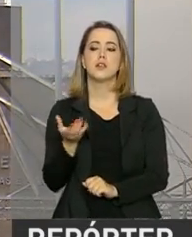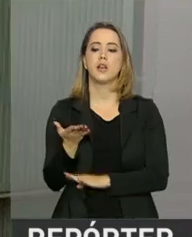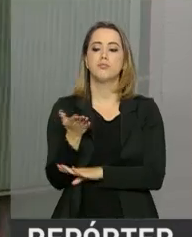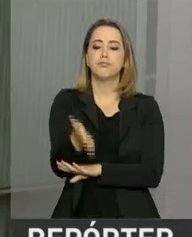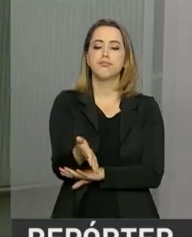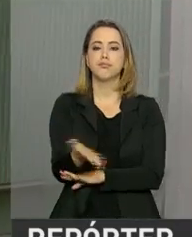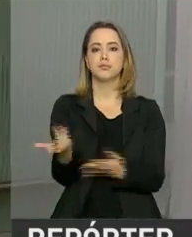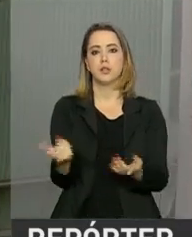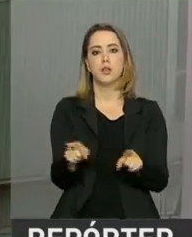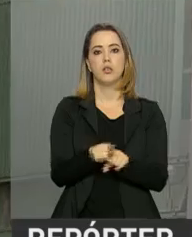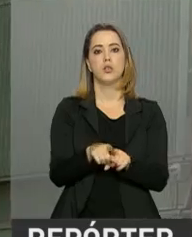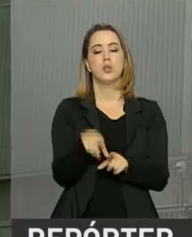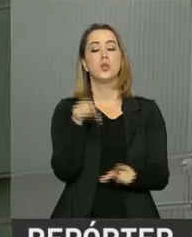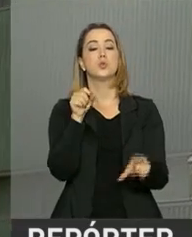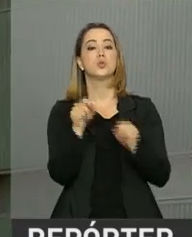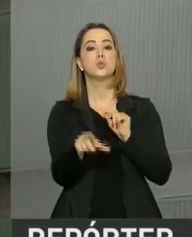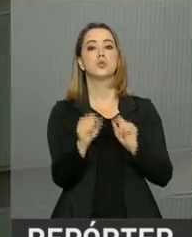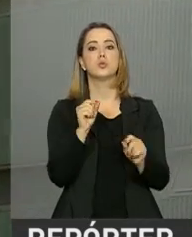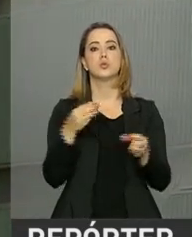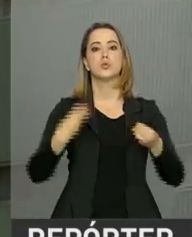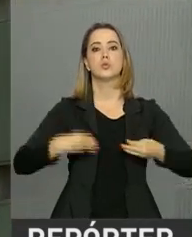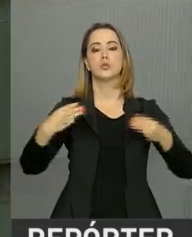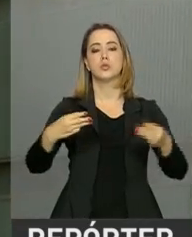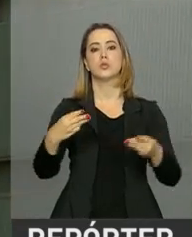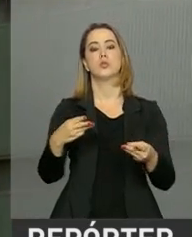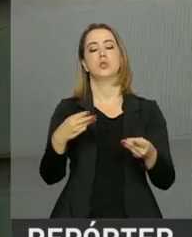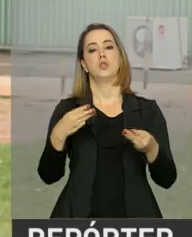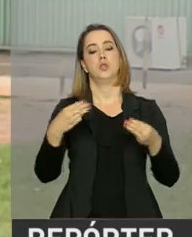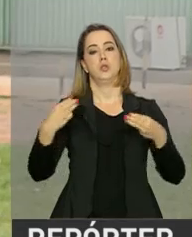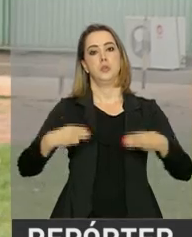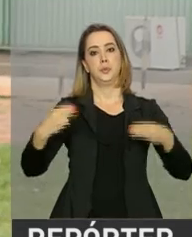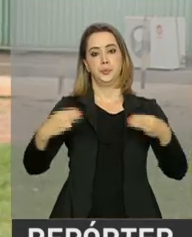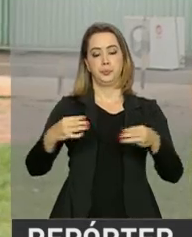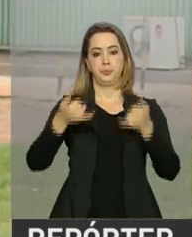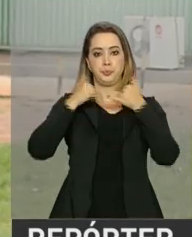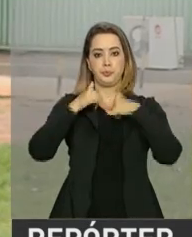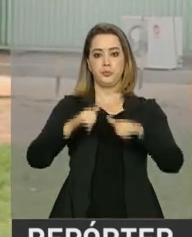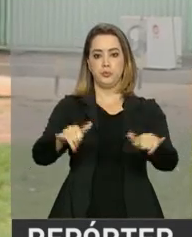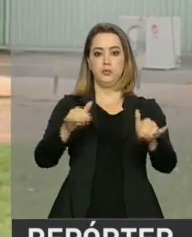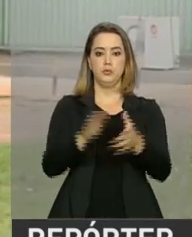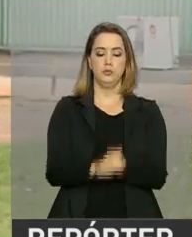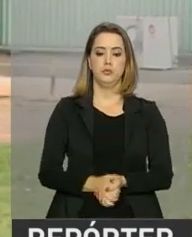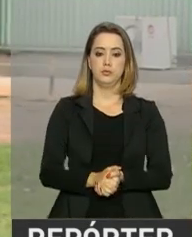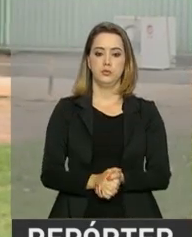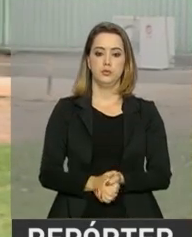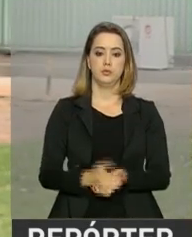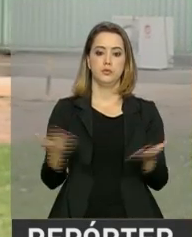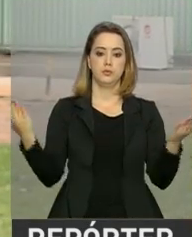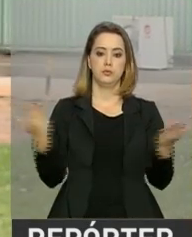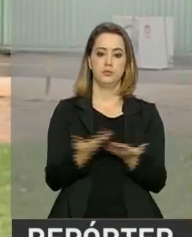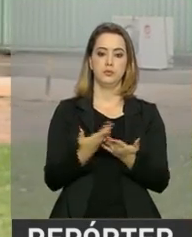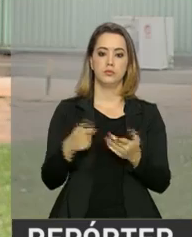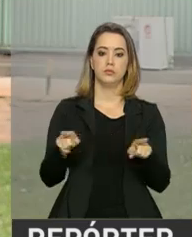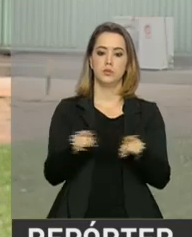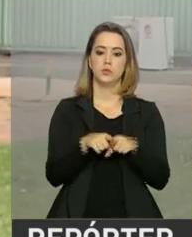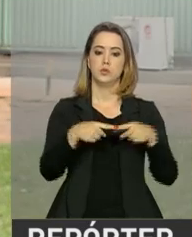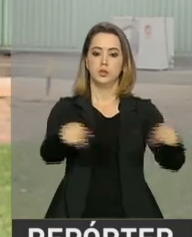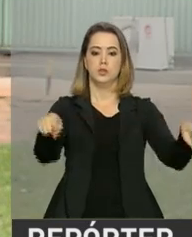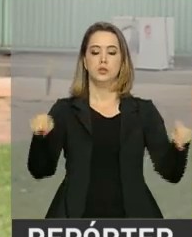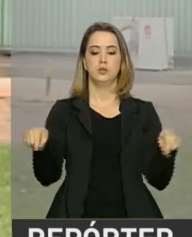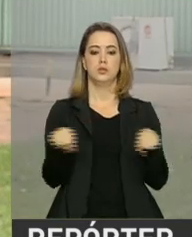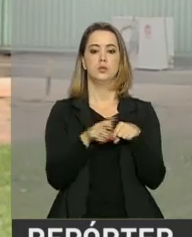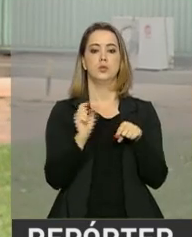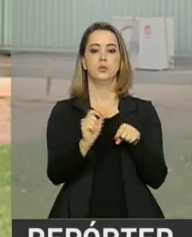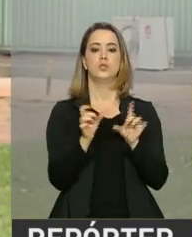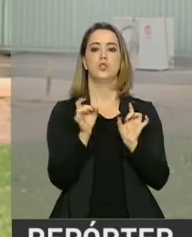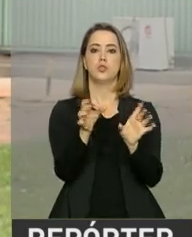um leilão seguindo indicação do ministério de Minas e energia atualmente a Petrobras explora áreas do press sal sob o regime